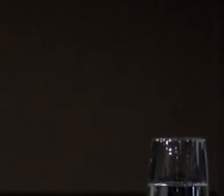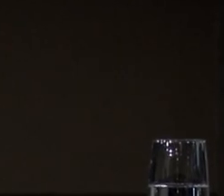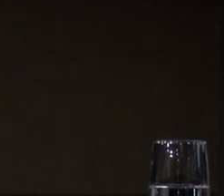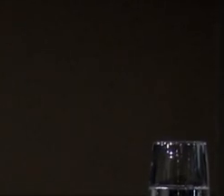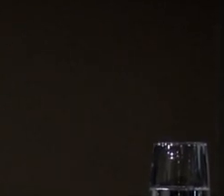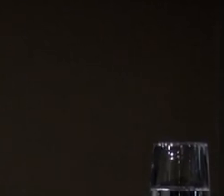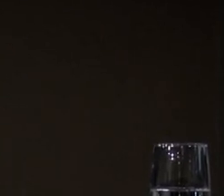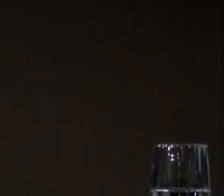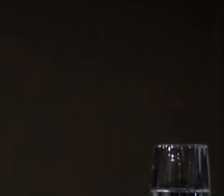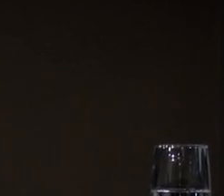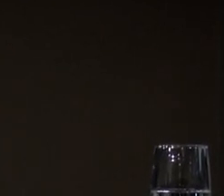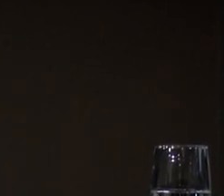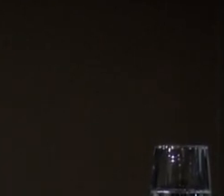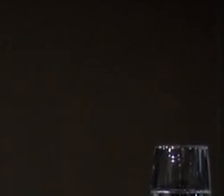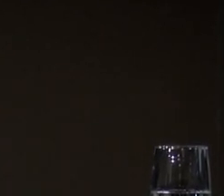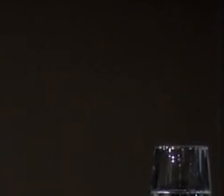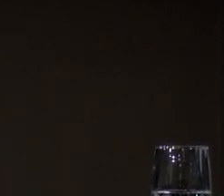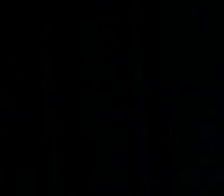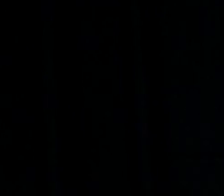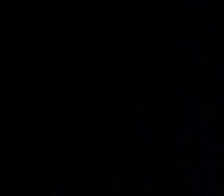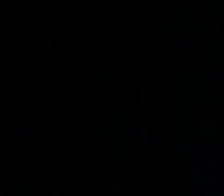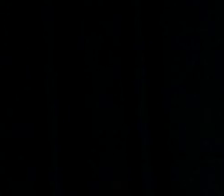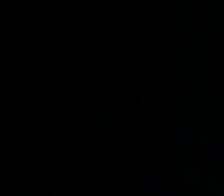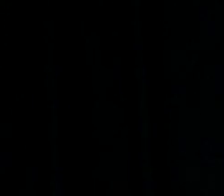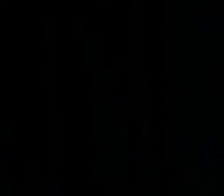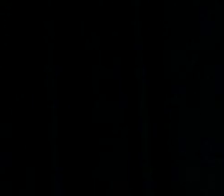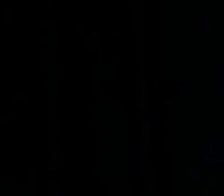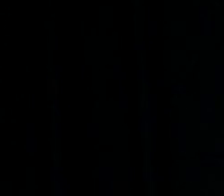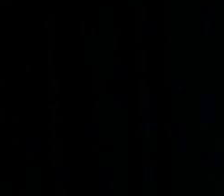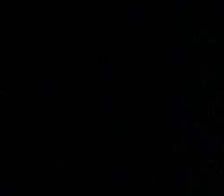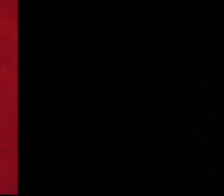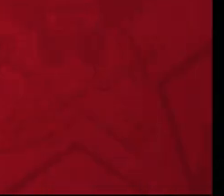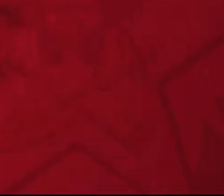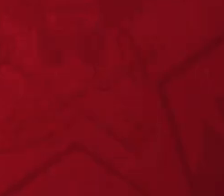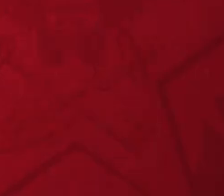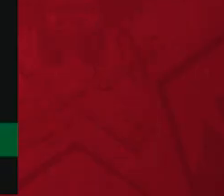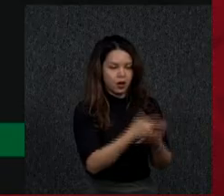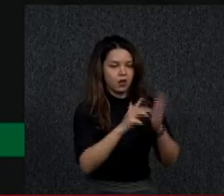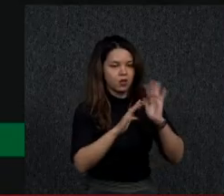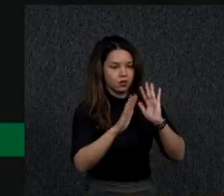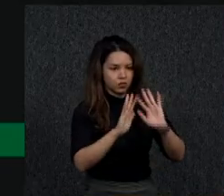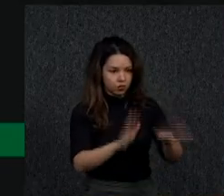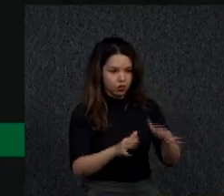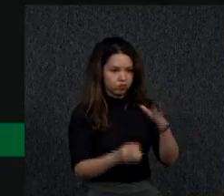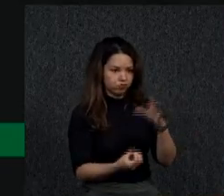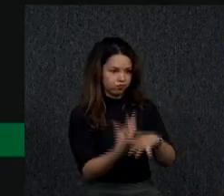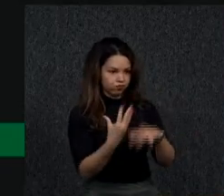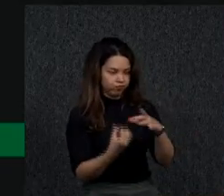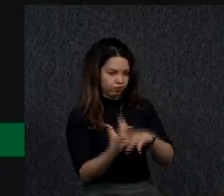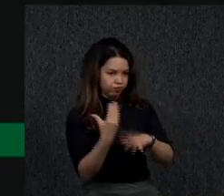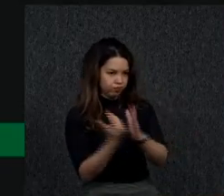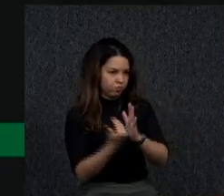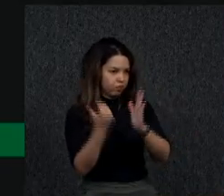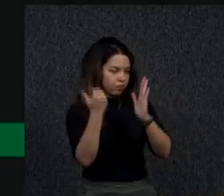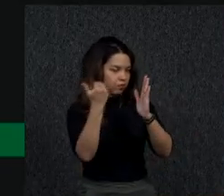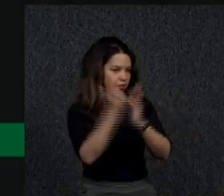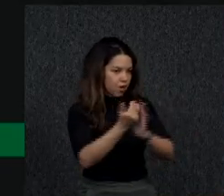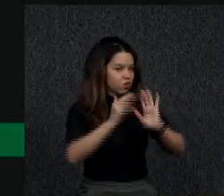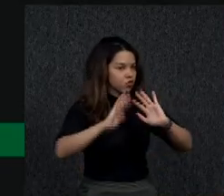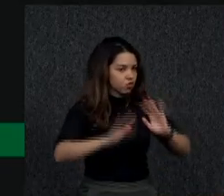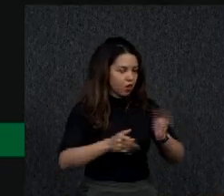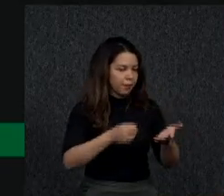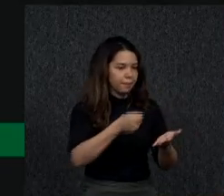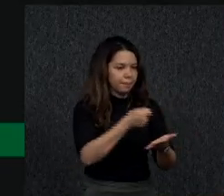entidade. Ele pediu o auxílio dos parlamentares para que o ato cooperativo seja mantido. E a gente precisa muito que vocês conversem com